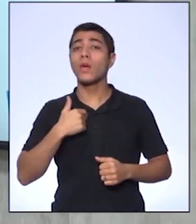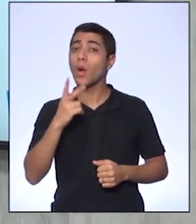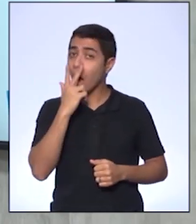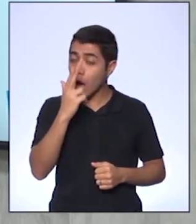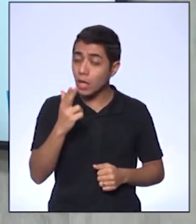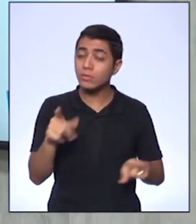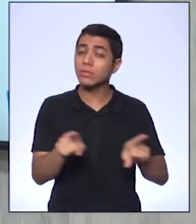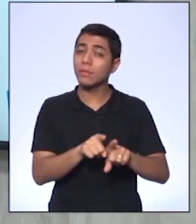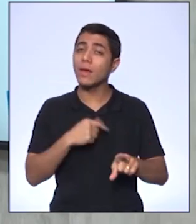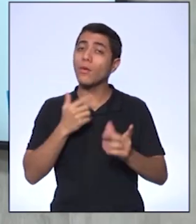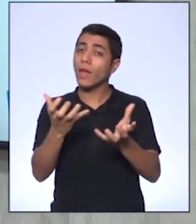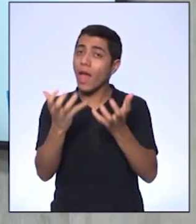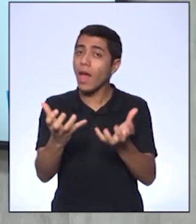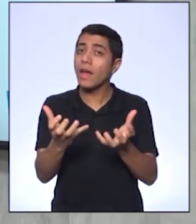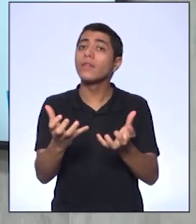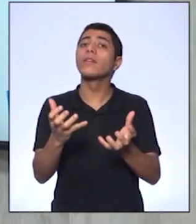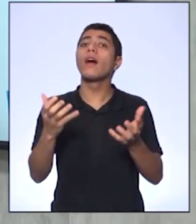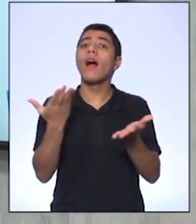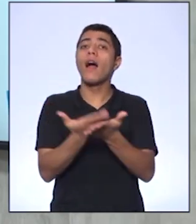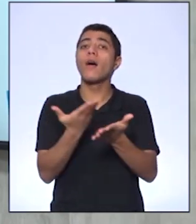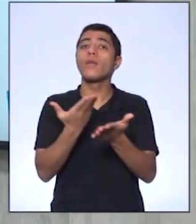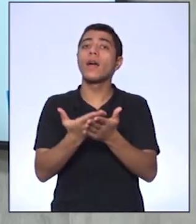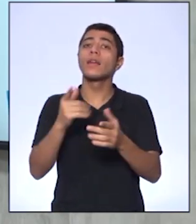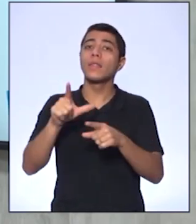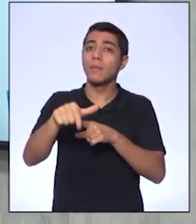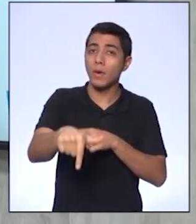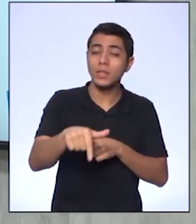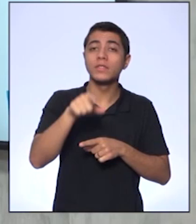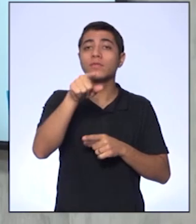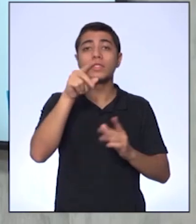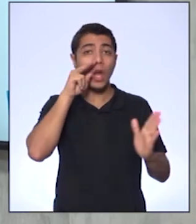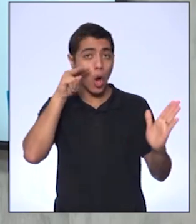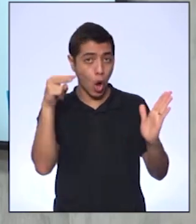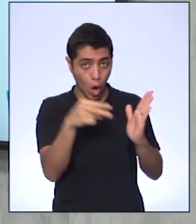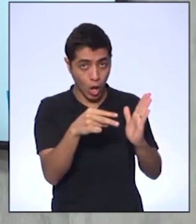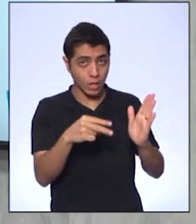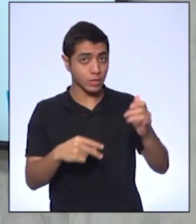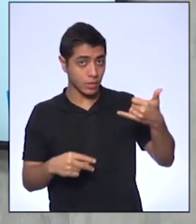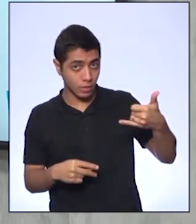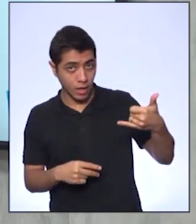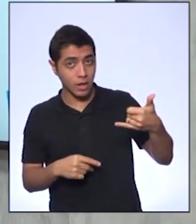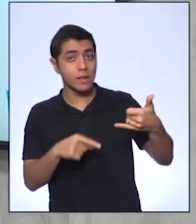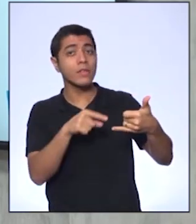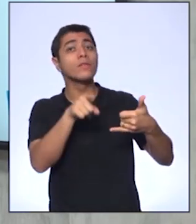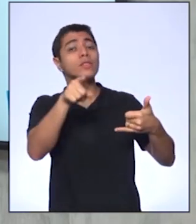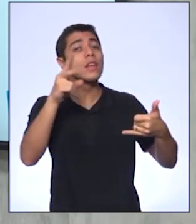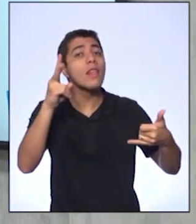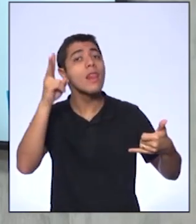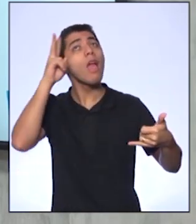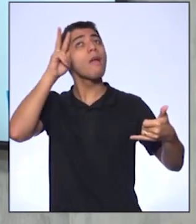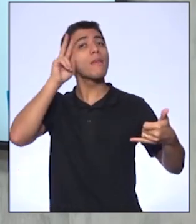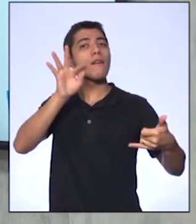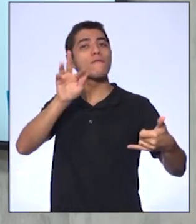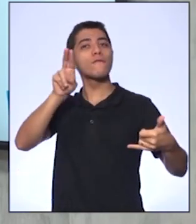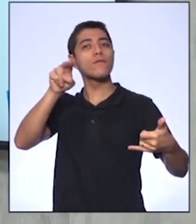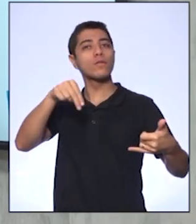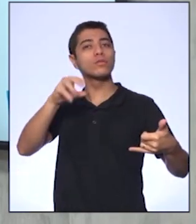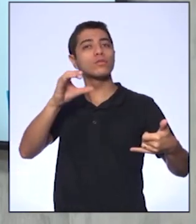depois dessa aula você consiga, quando olhar para a tela do seu celular, lembrar todas as funções de linguagem que você